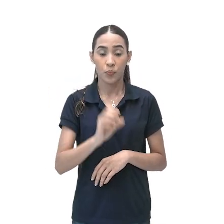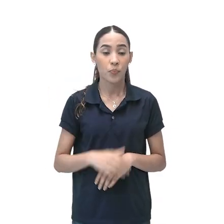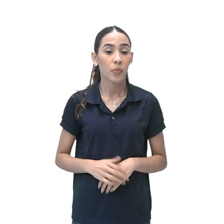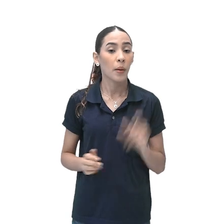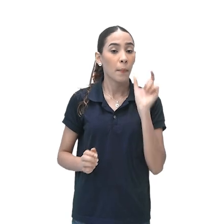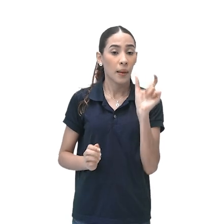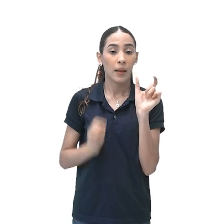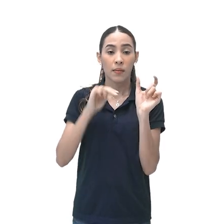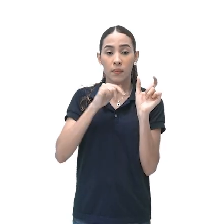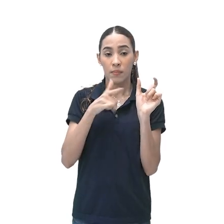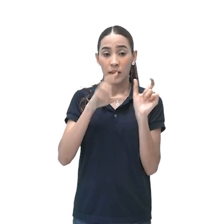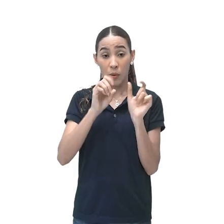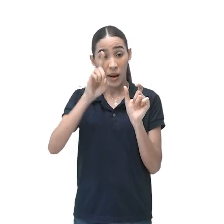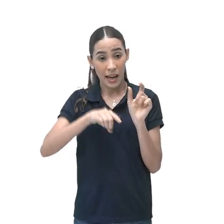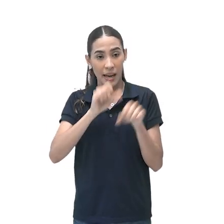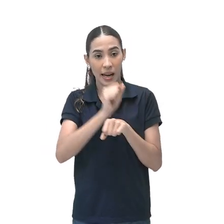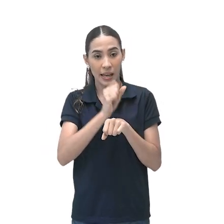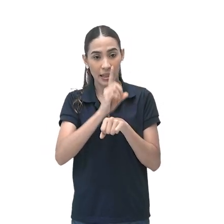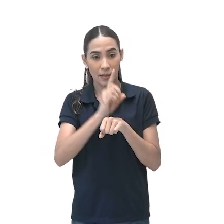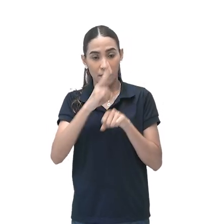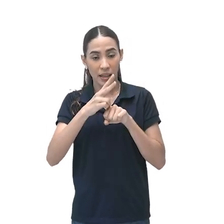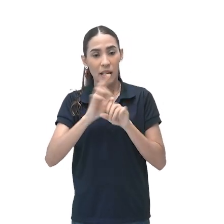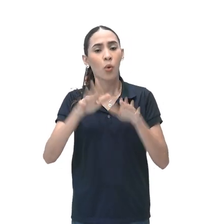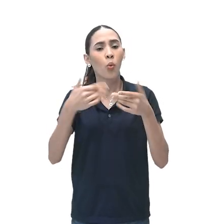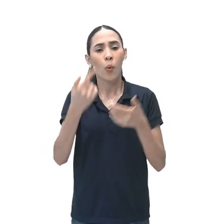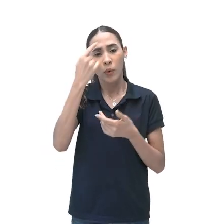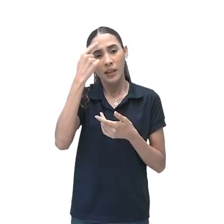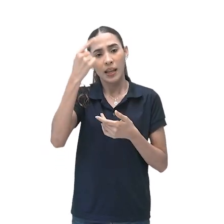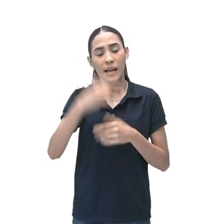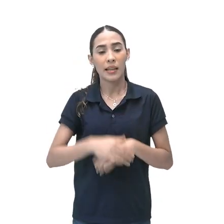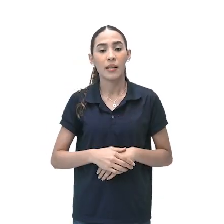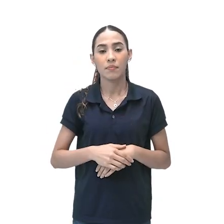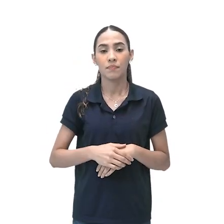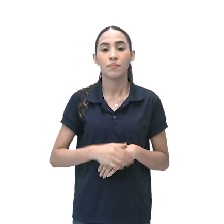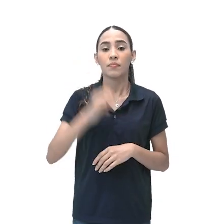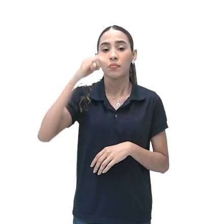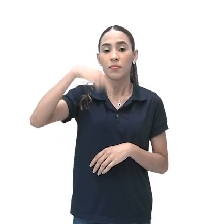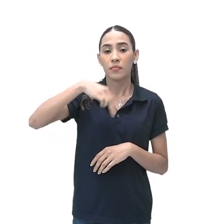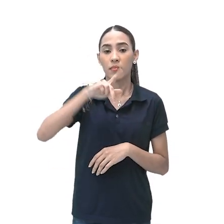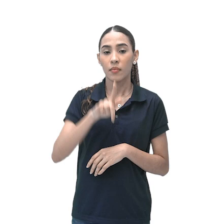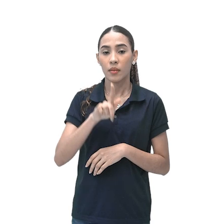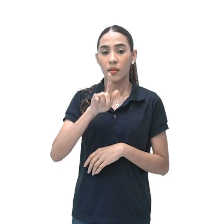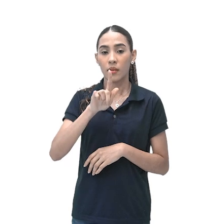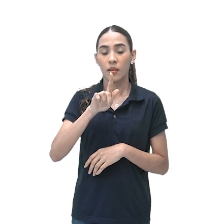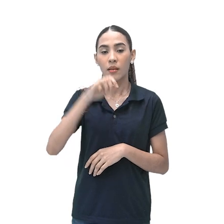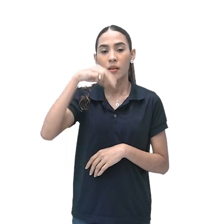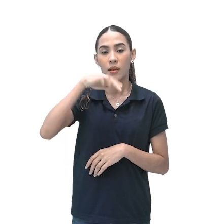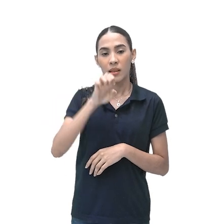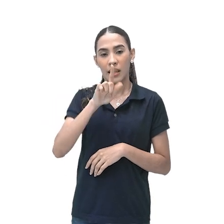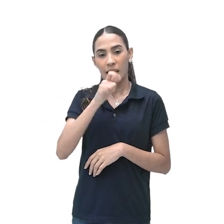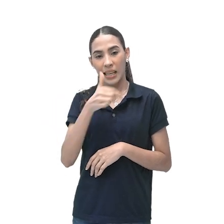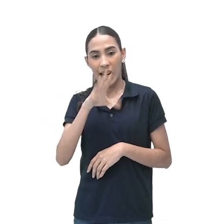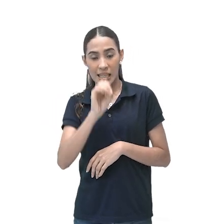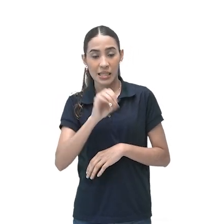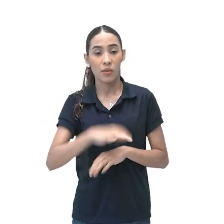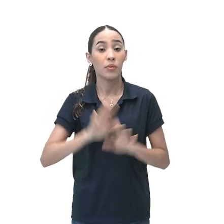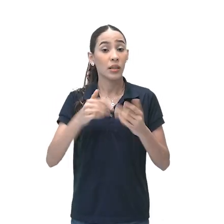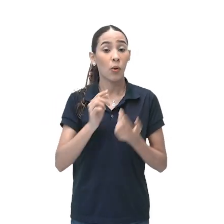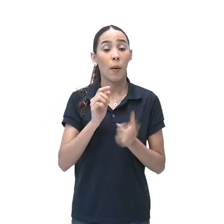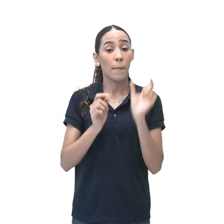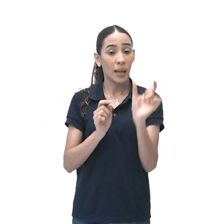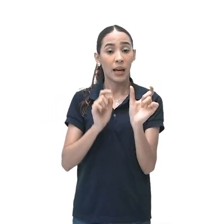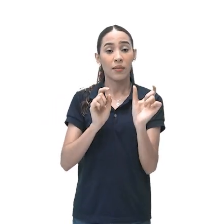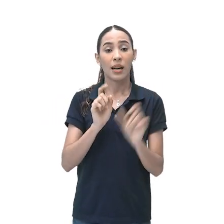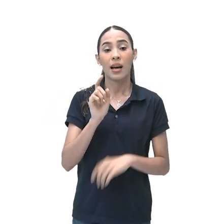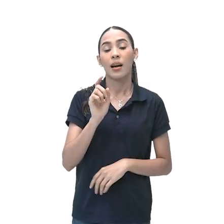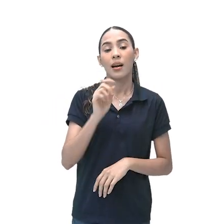ele estabelece para a gente que ideia? Uma ideia de negação, ok? Então, o não é um advérbio